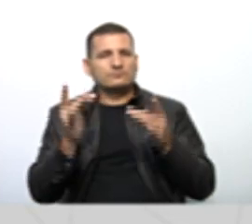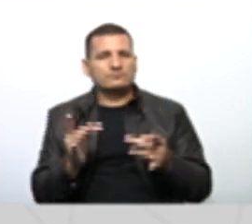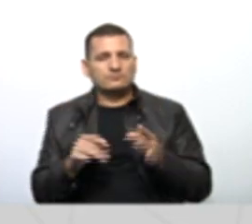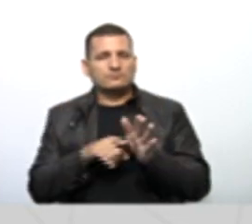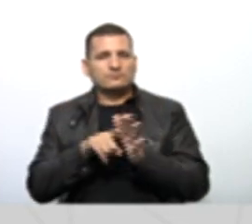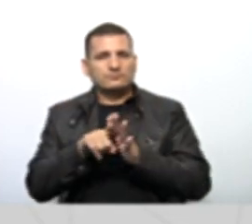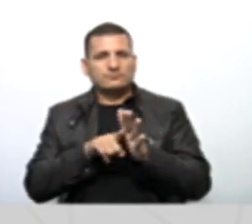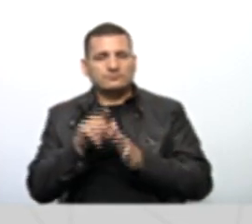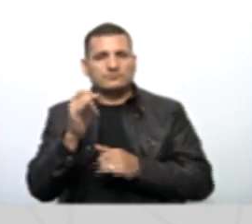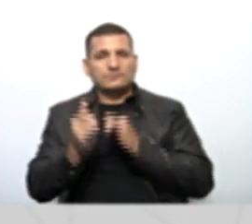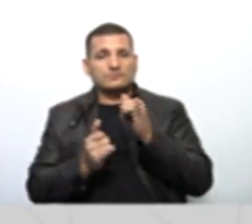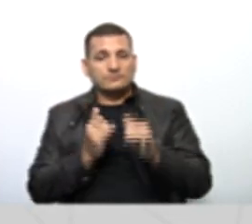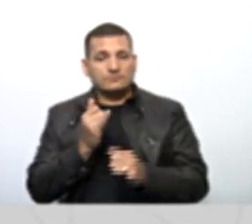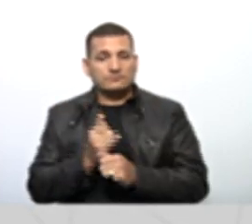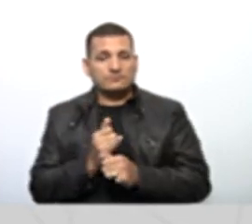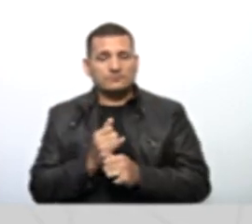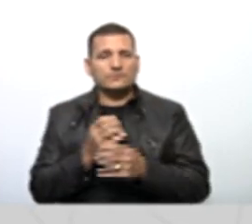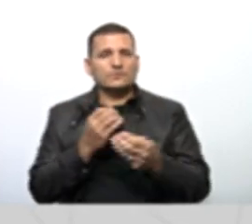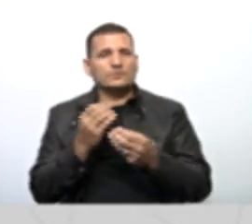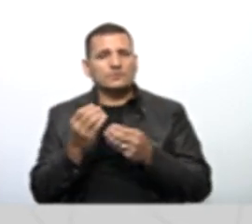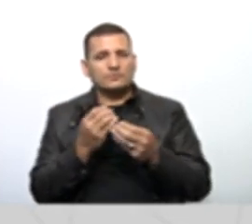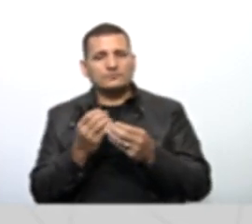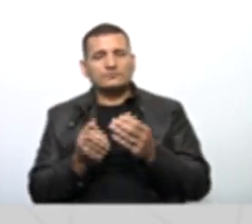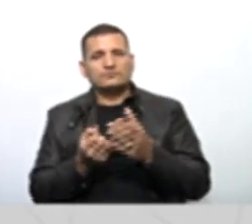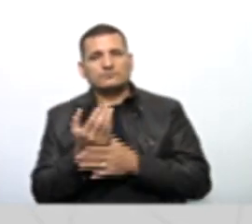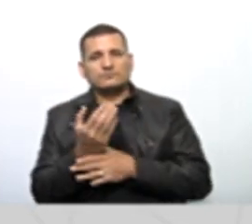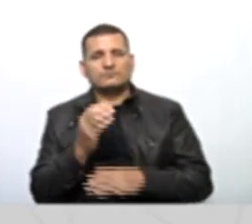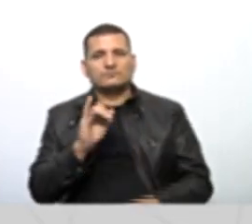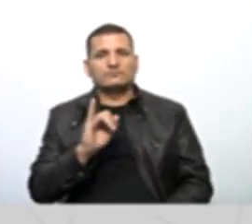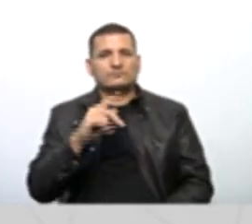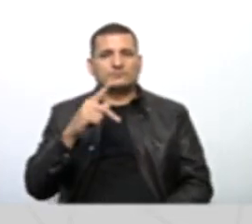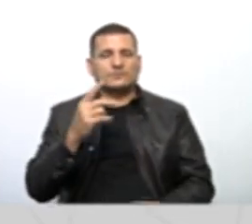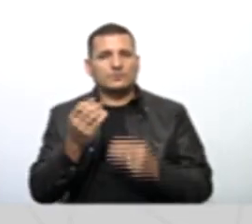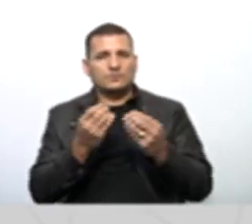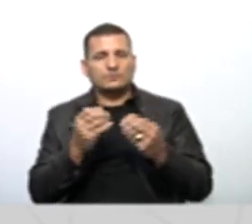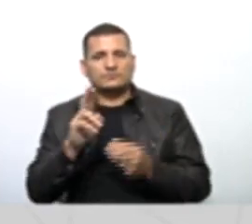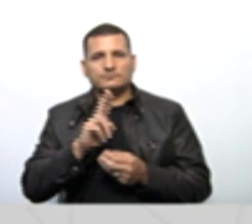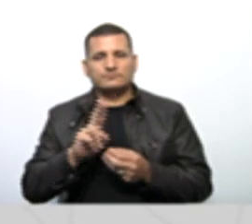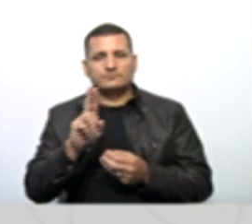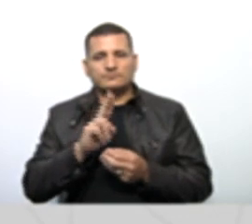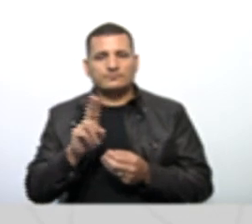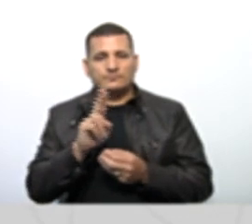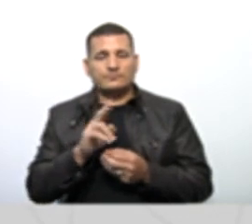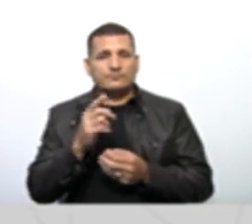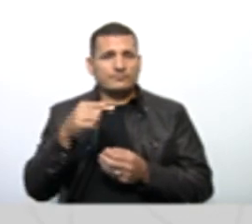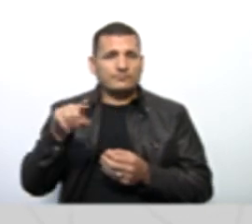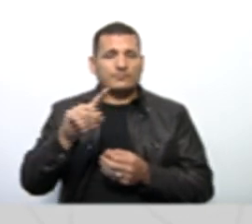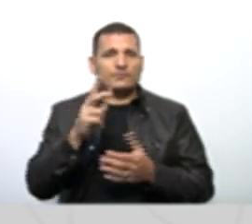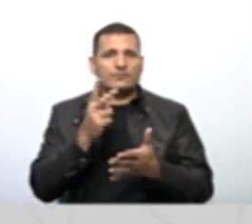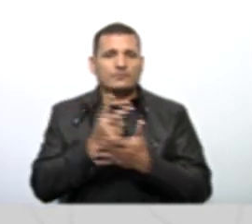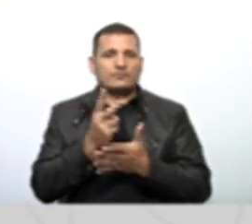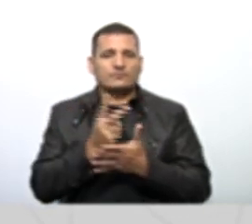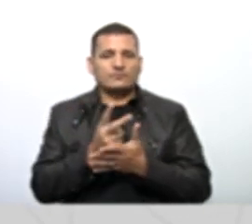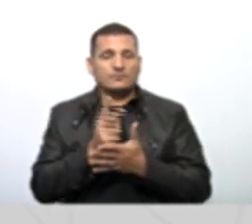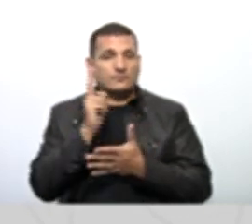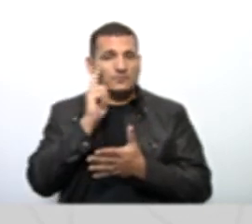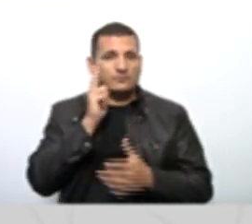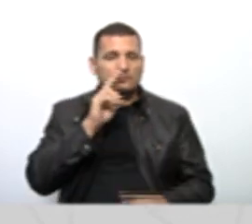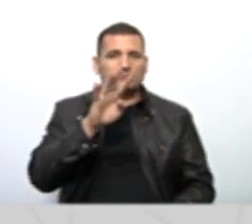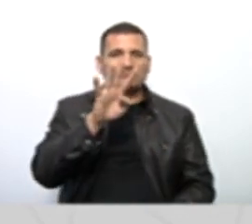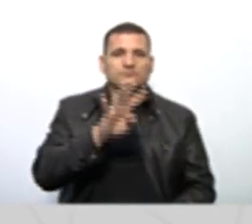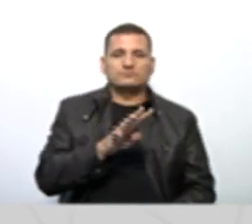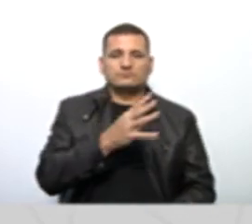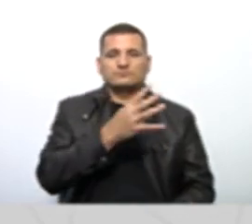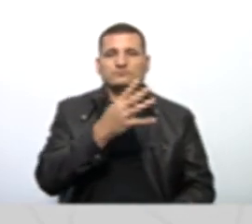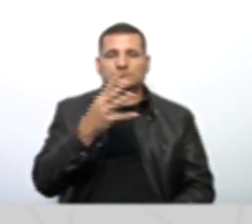na internet pesquisar sobre a criação do endereço ip como você utiliza e sempre você pode lembrar dessa tabelinha que